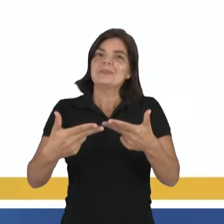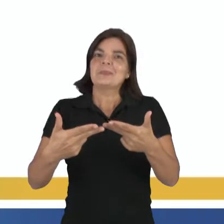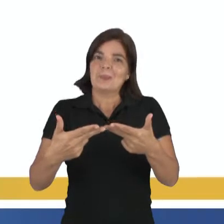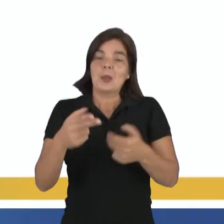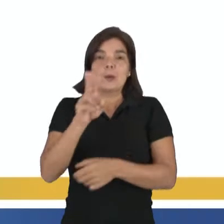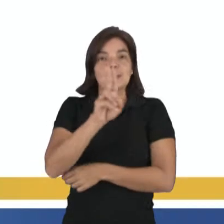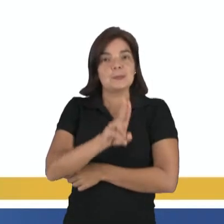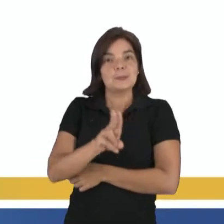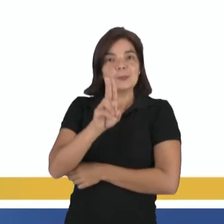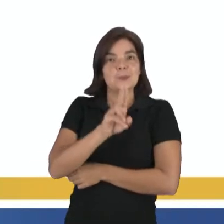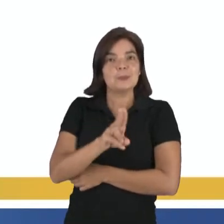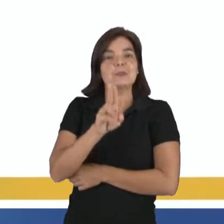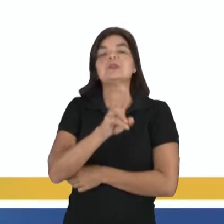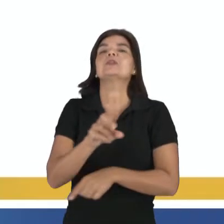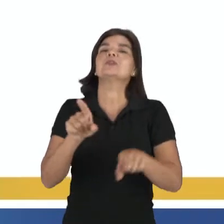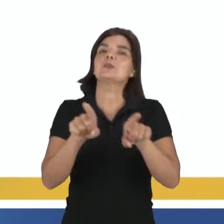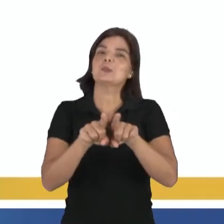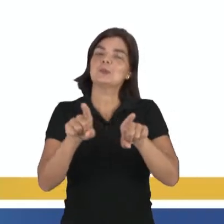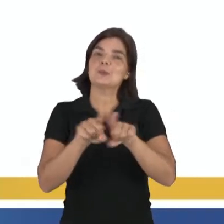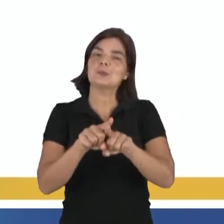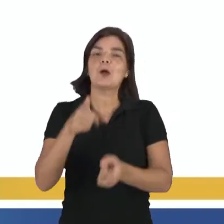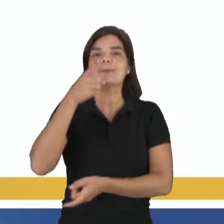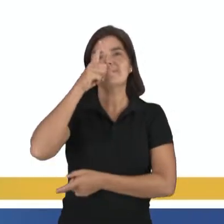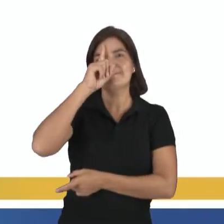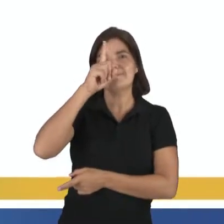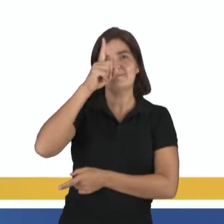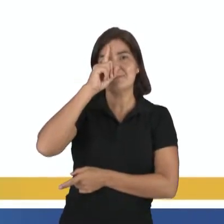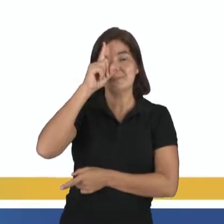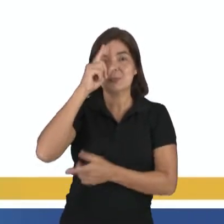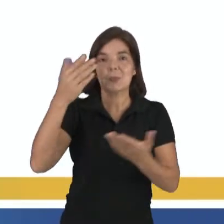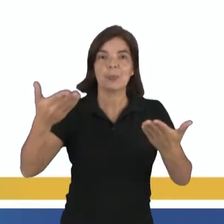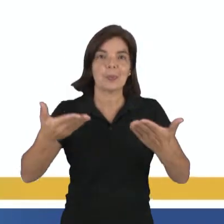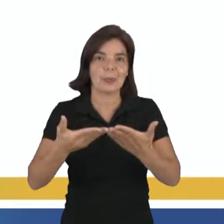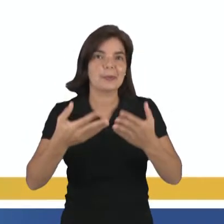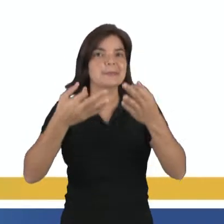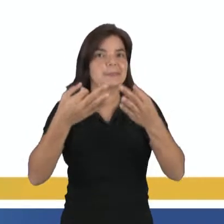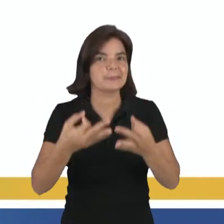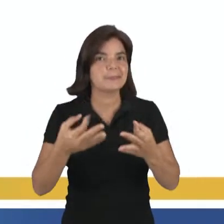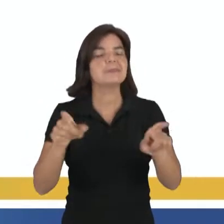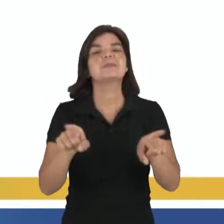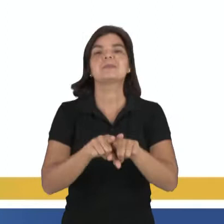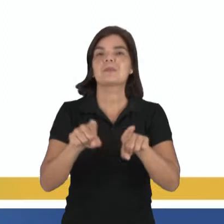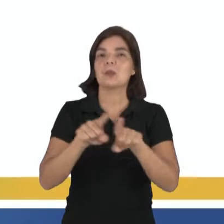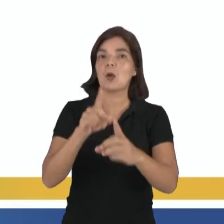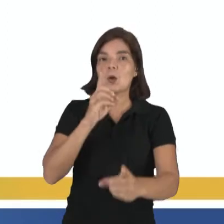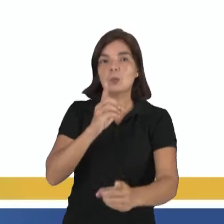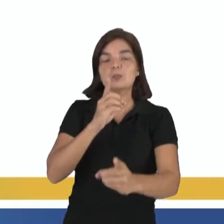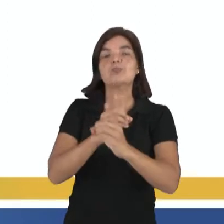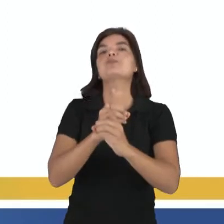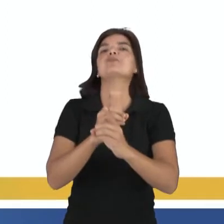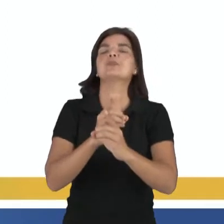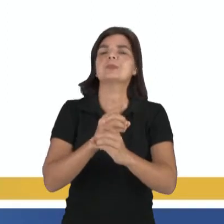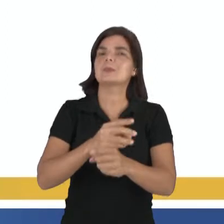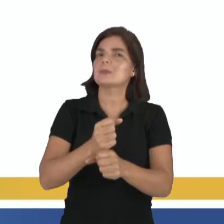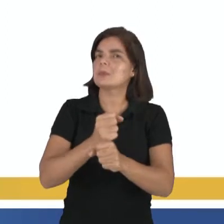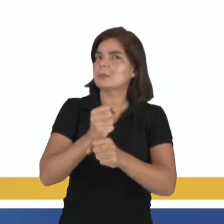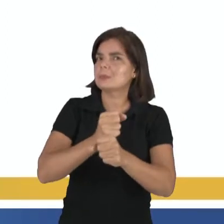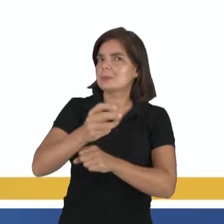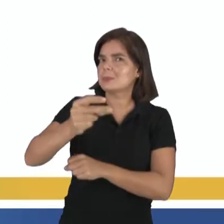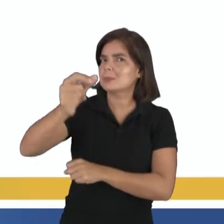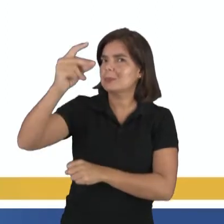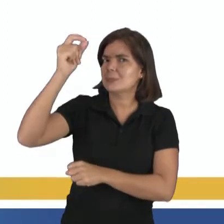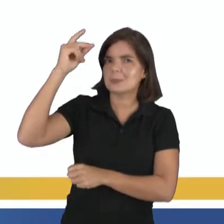inúmeras utilidades no nosso cotidiano atualmente, certo? Uma coisa que foi descoberta há milhares de